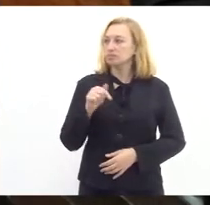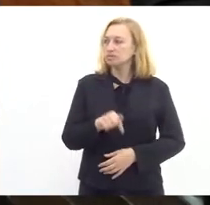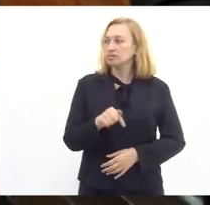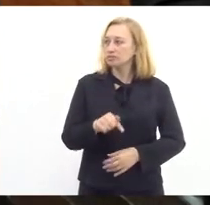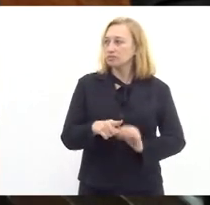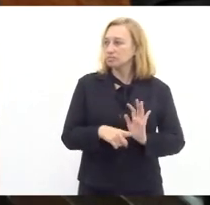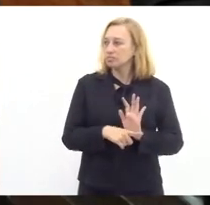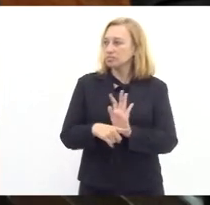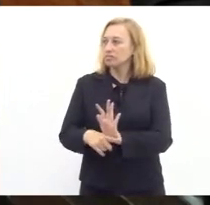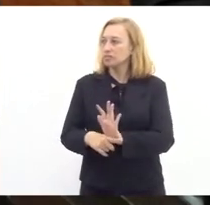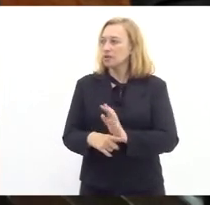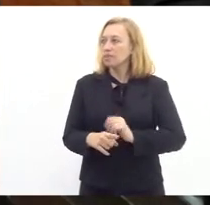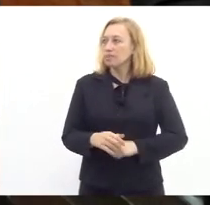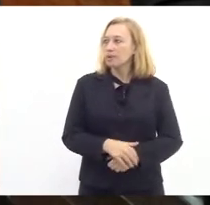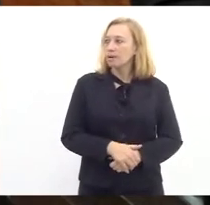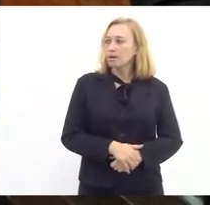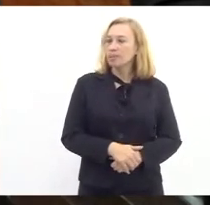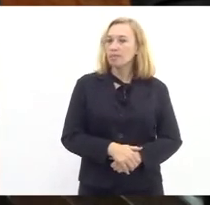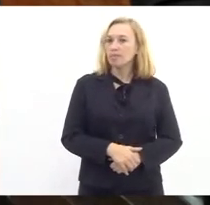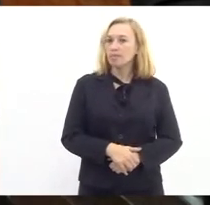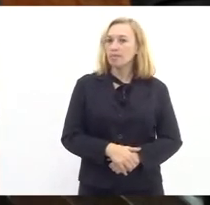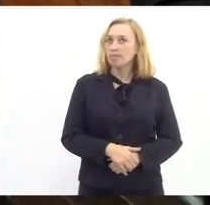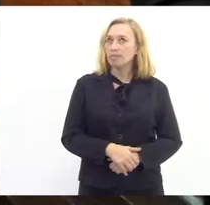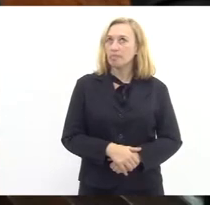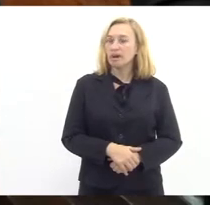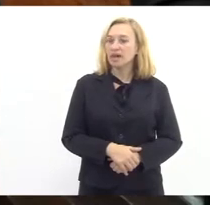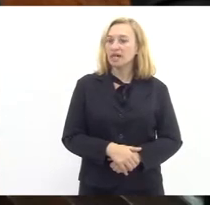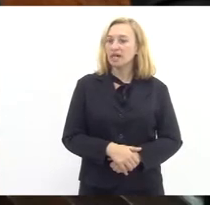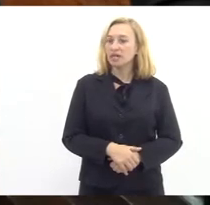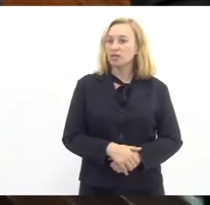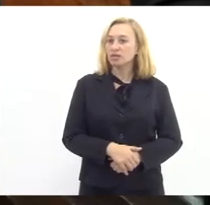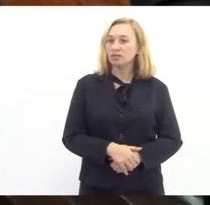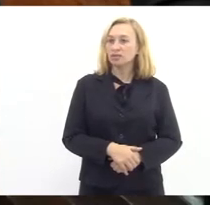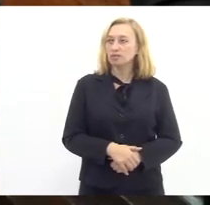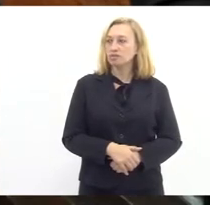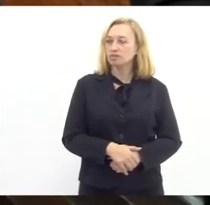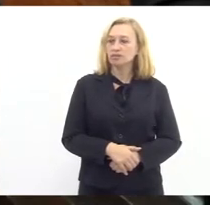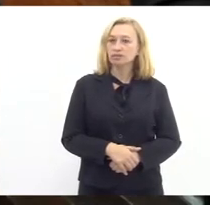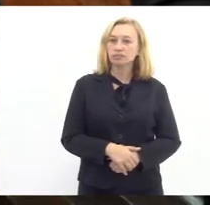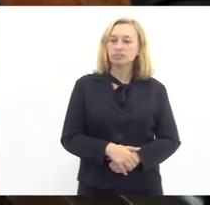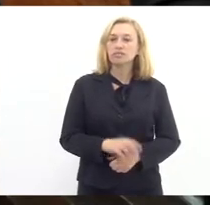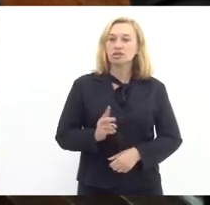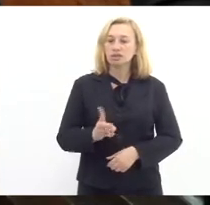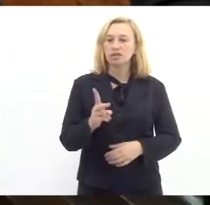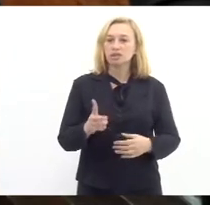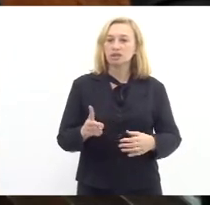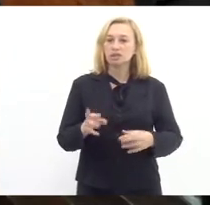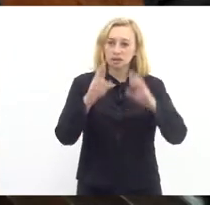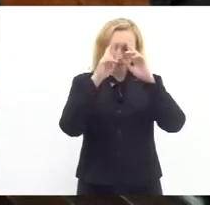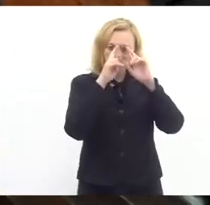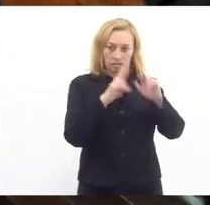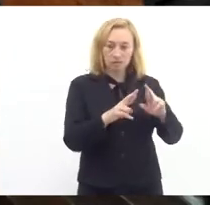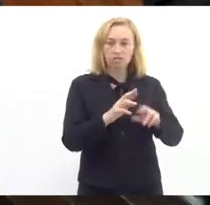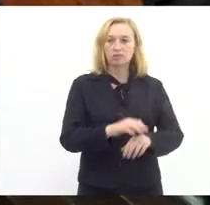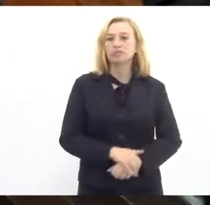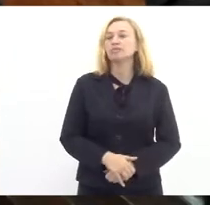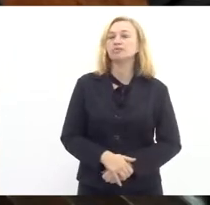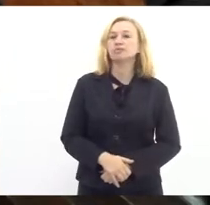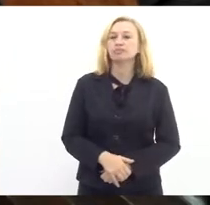colaborando e reforçando aqui a nossa deferência ao Parlamento, que sempre foi respeitado por essa agência.